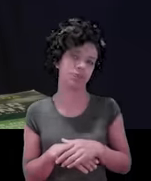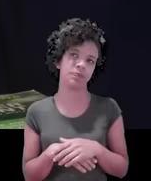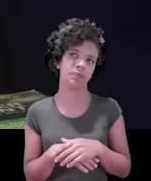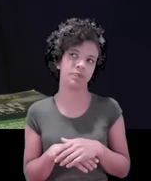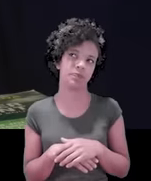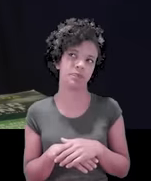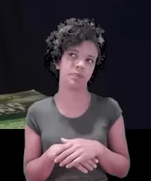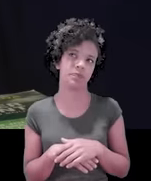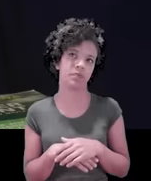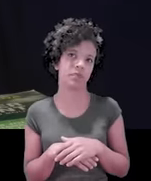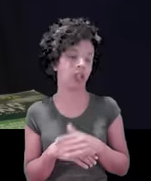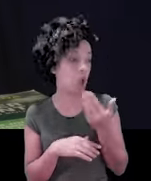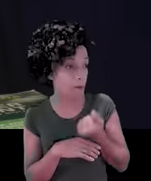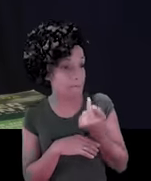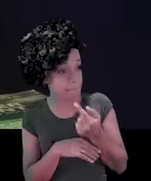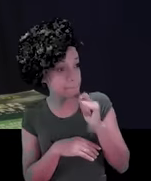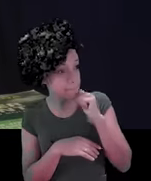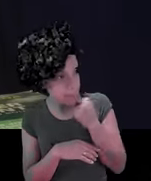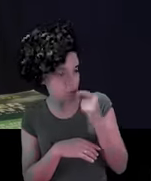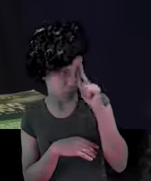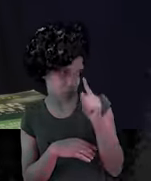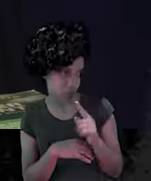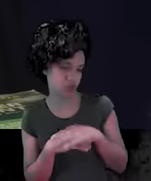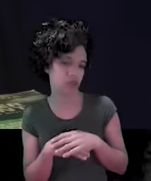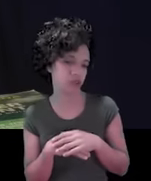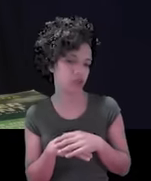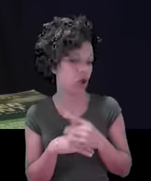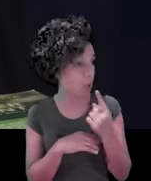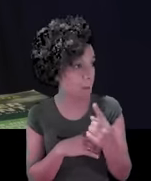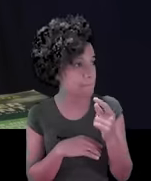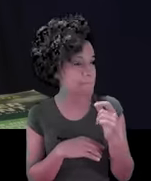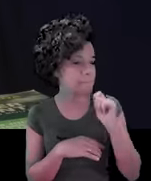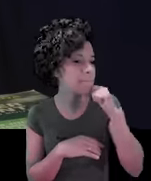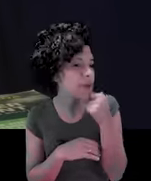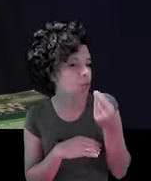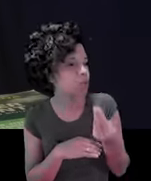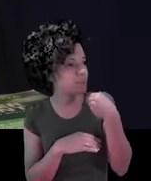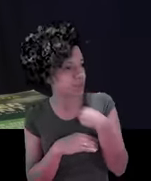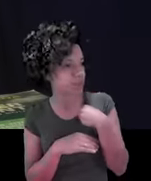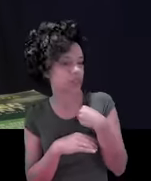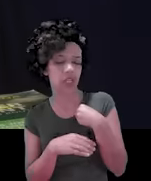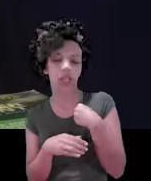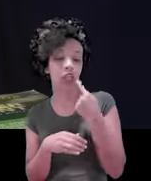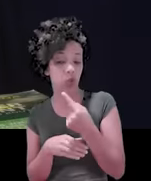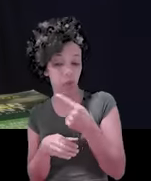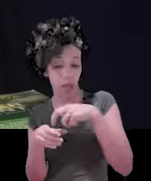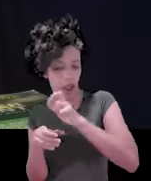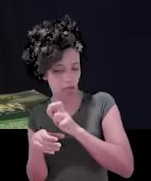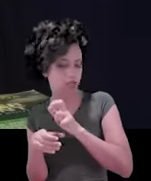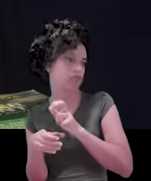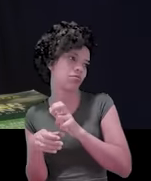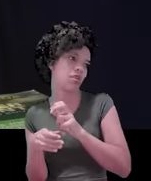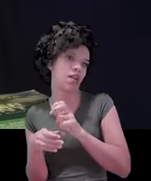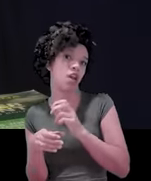eu eu comia um pão por dia para um careca um pão francês por dia e tomava uma lata refrigerante a cada dois dias